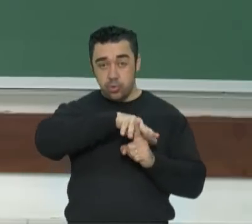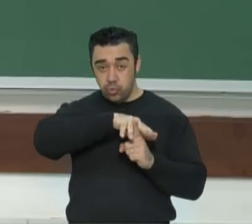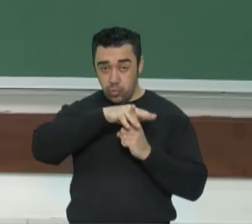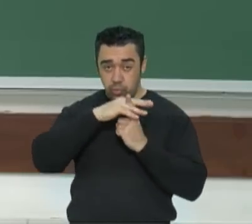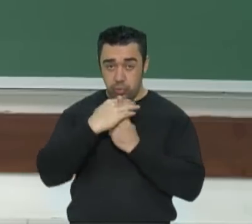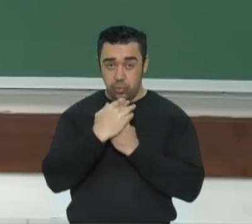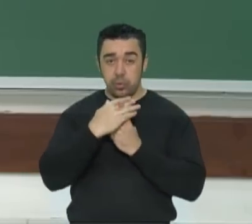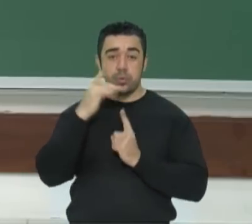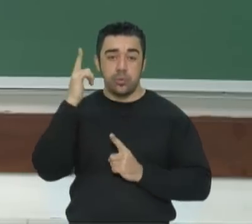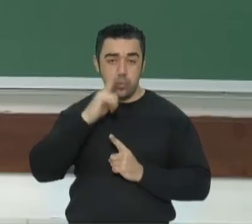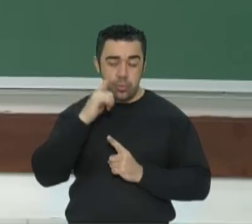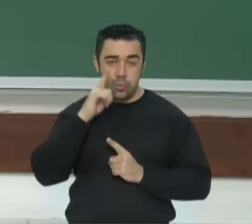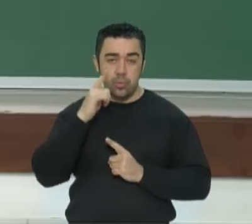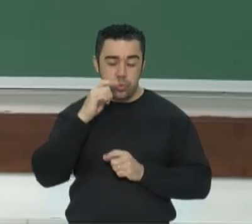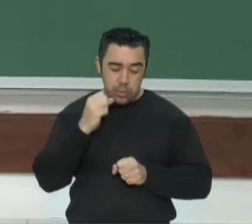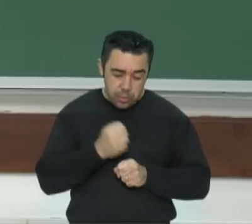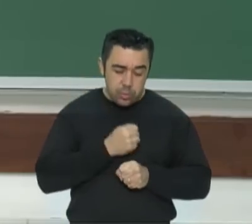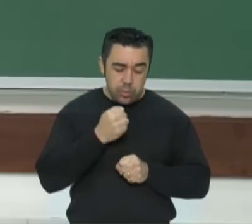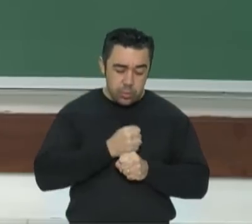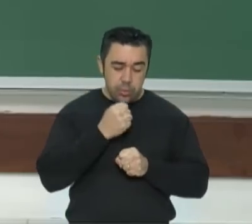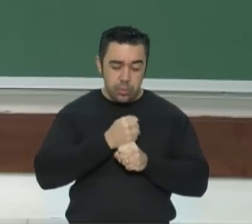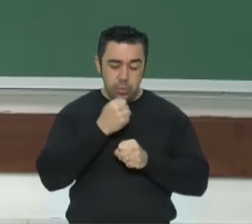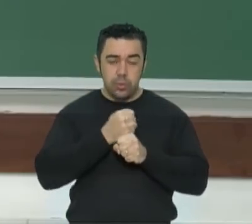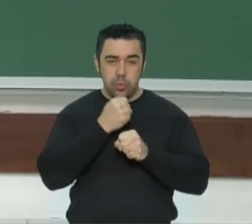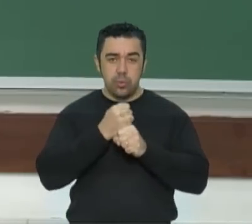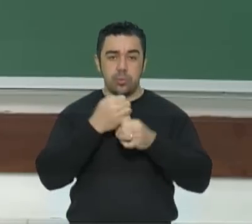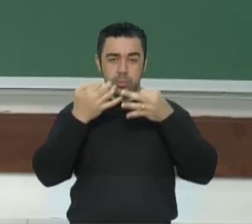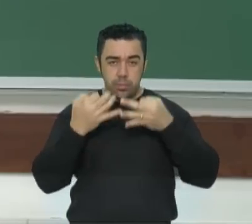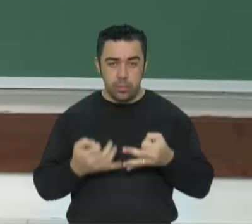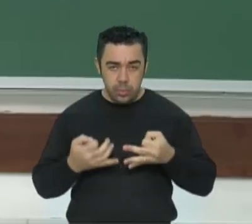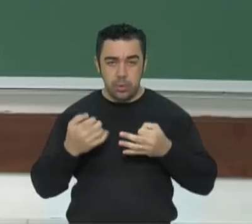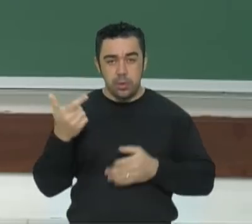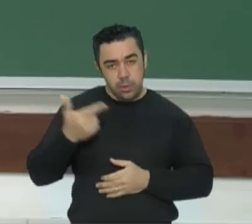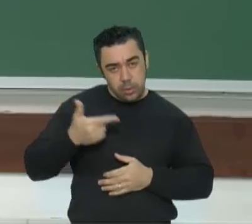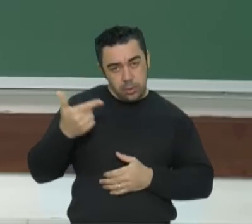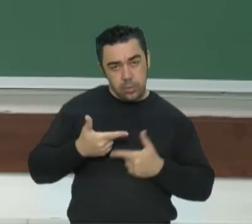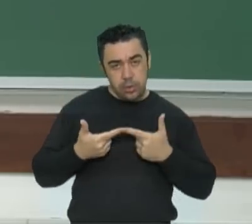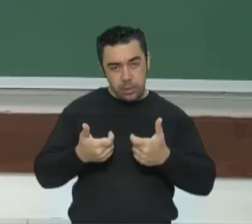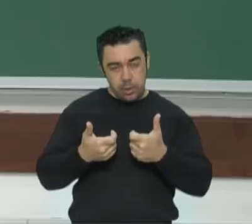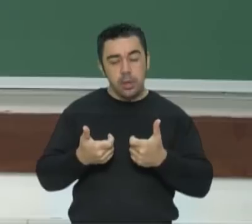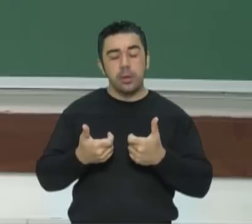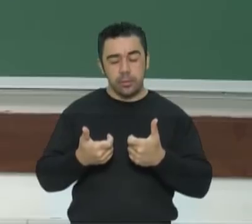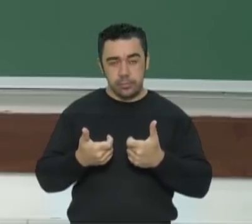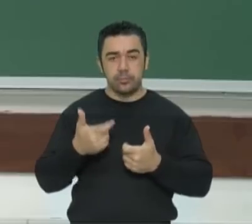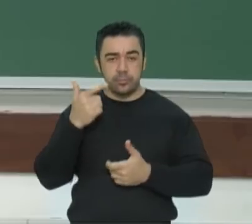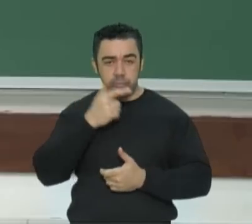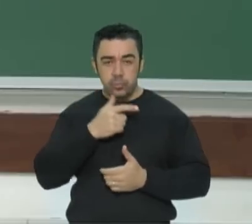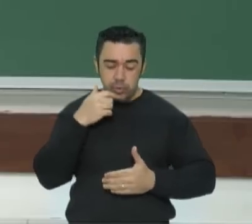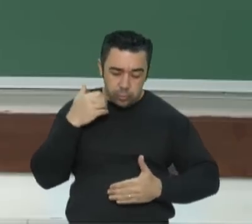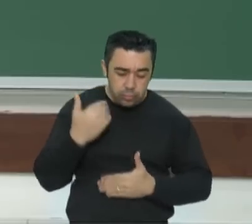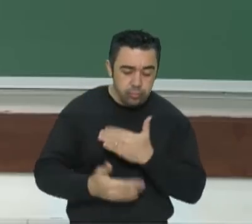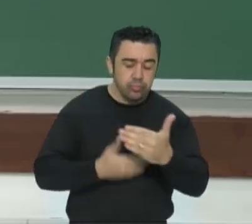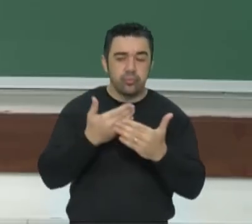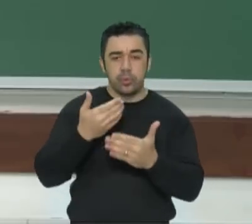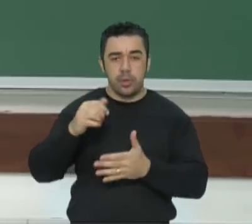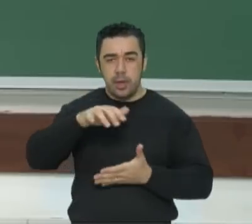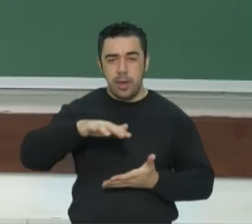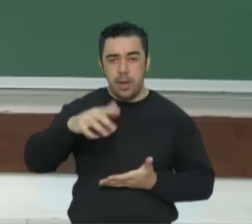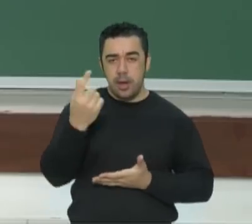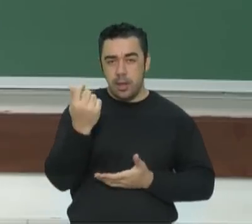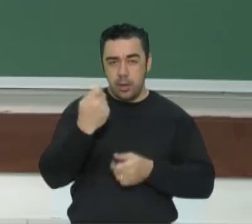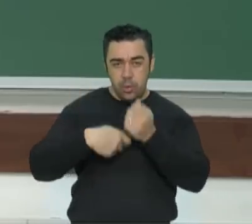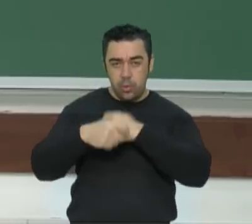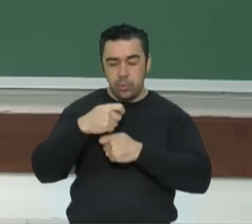socialistas se reerguerem, se construírem após a Segunda Guerra Mundial e crescerem suas economias, com o